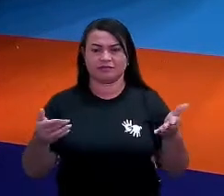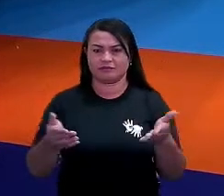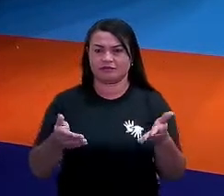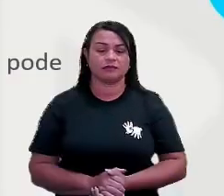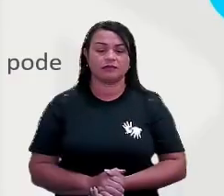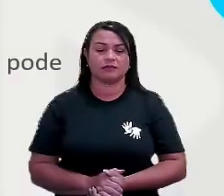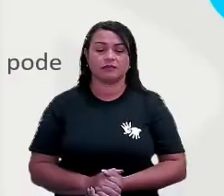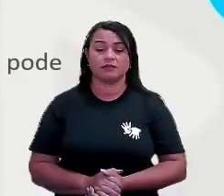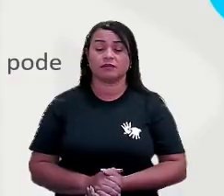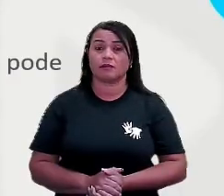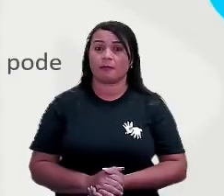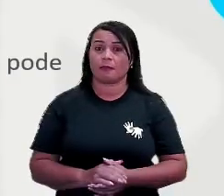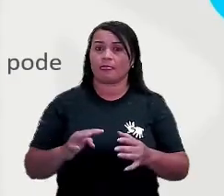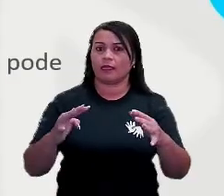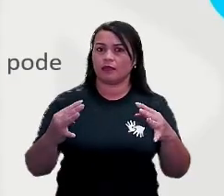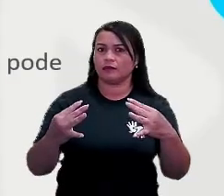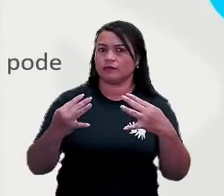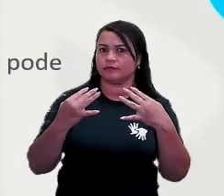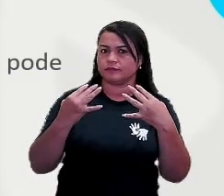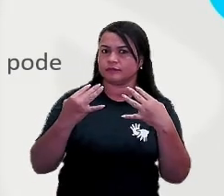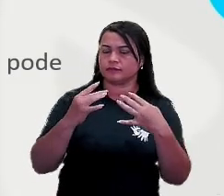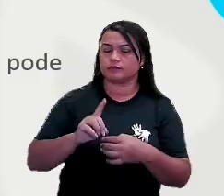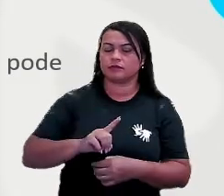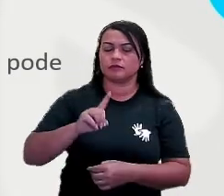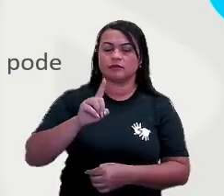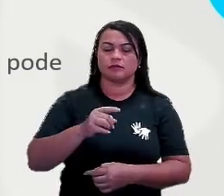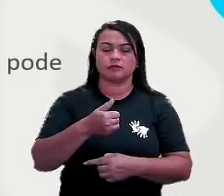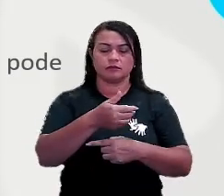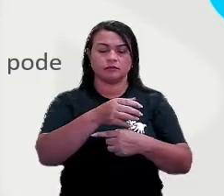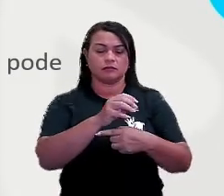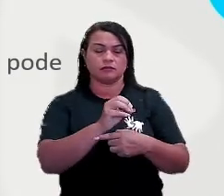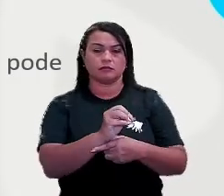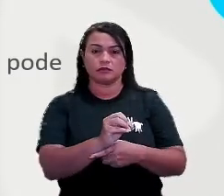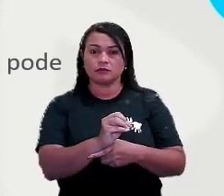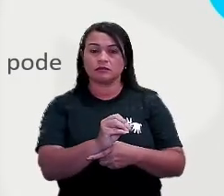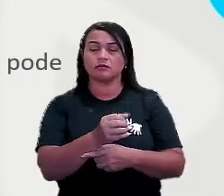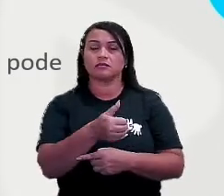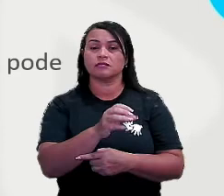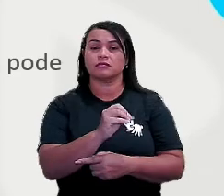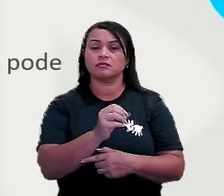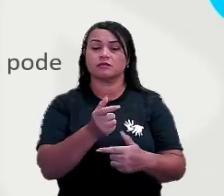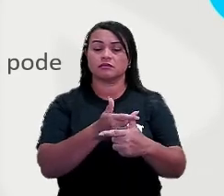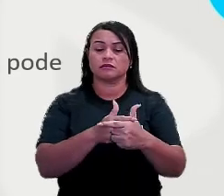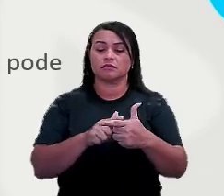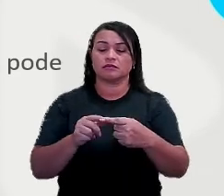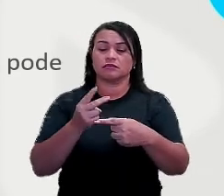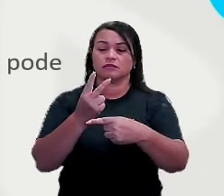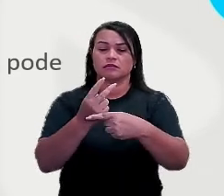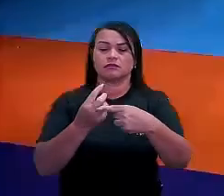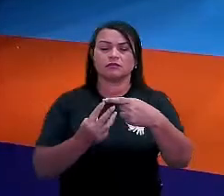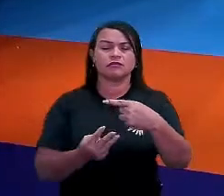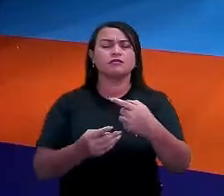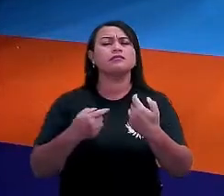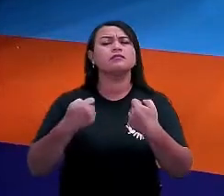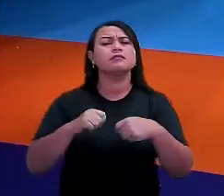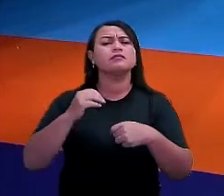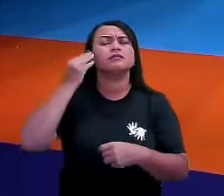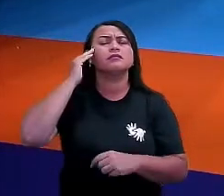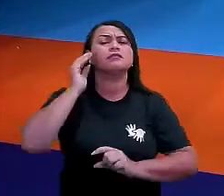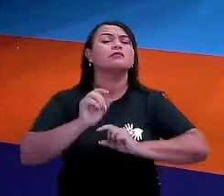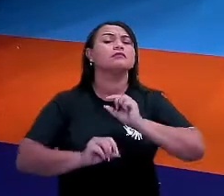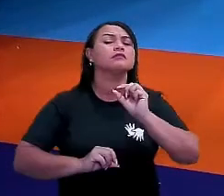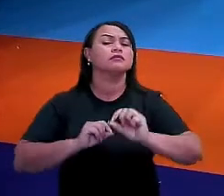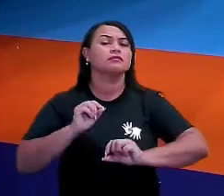agora. Então, presta bem atenção aqui, ó, 10 dividido por 2/3. O que a gente precisa entender